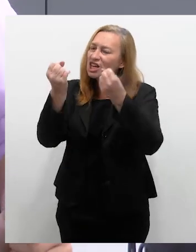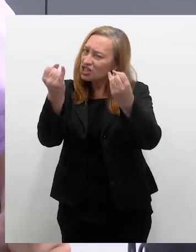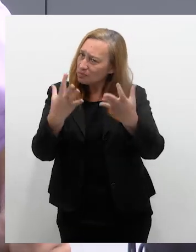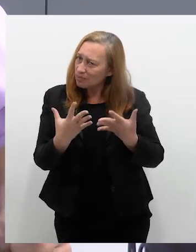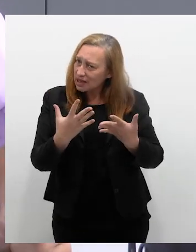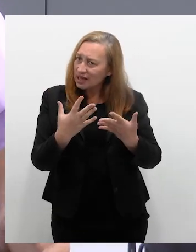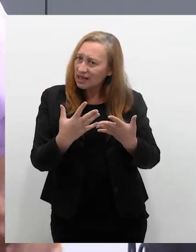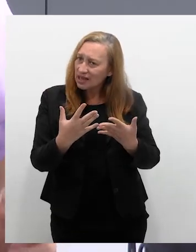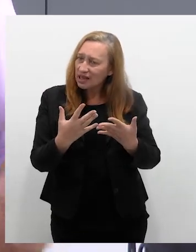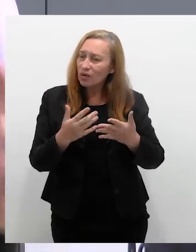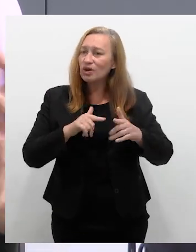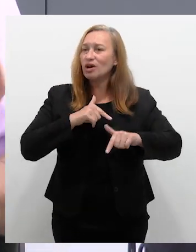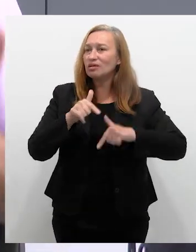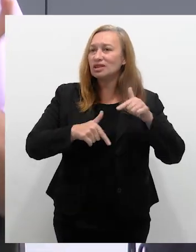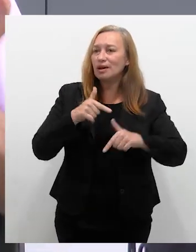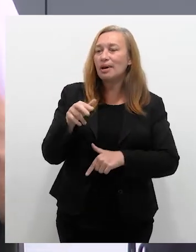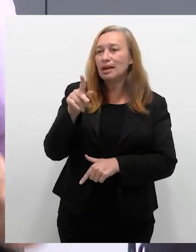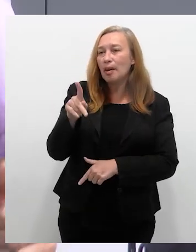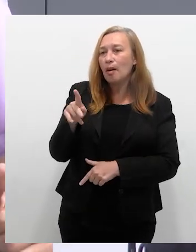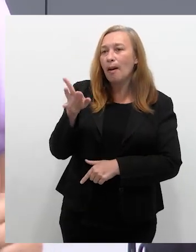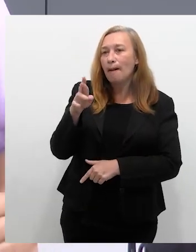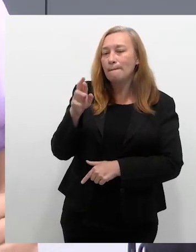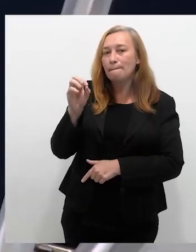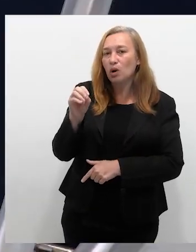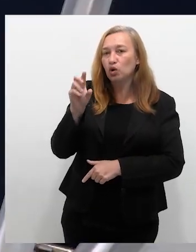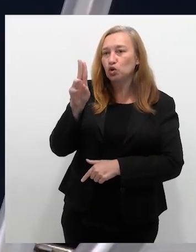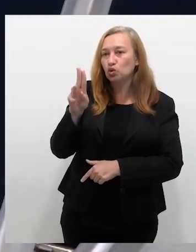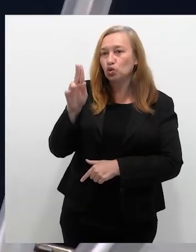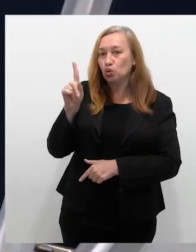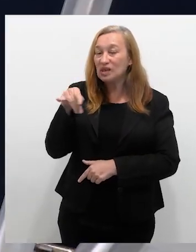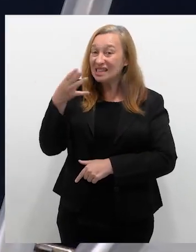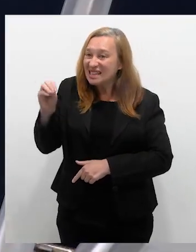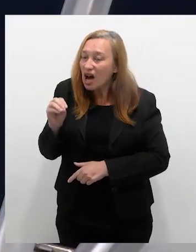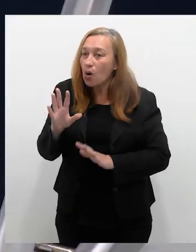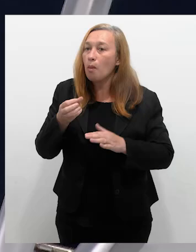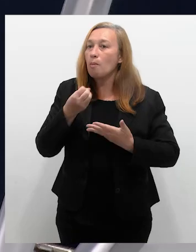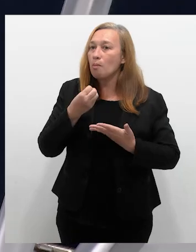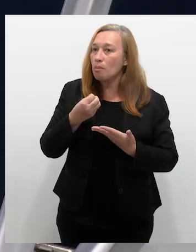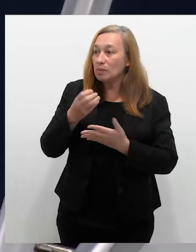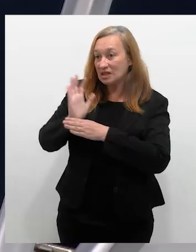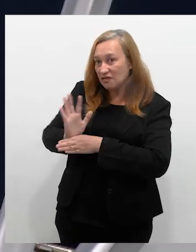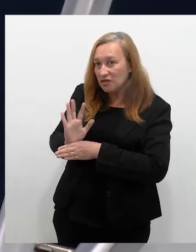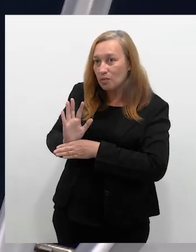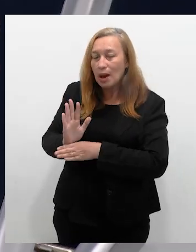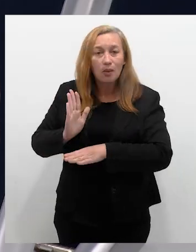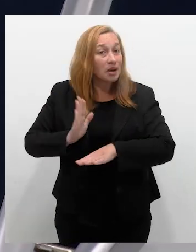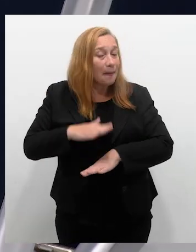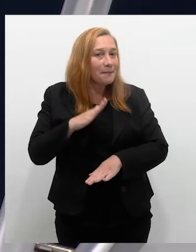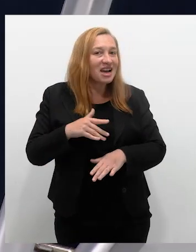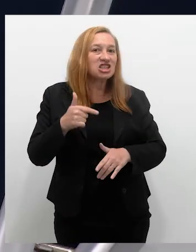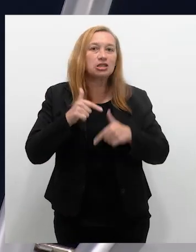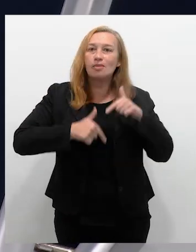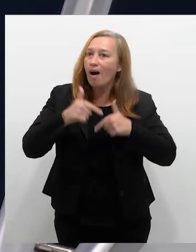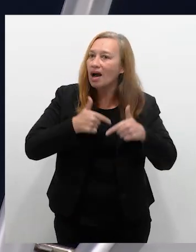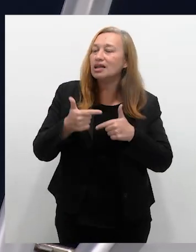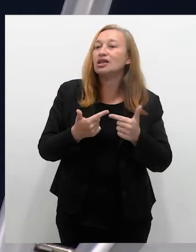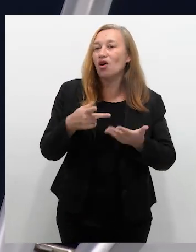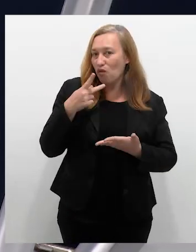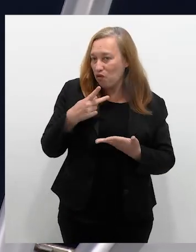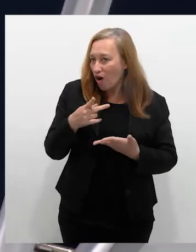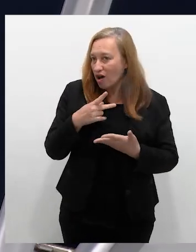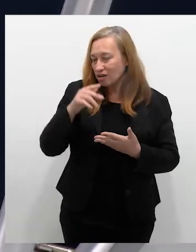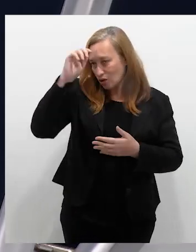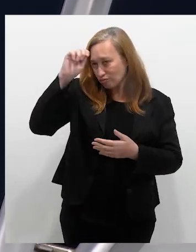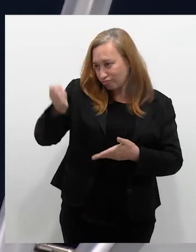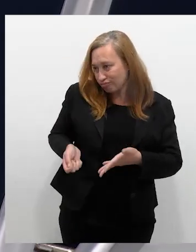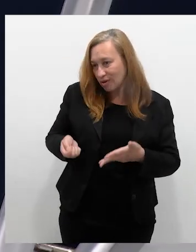para o telespectador o que é o trabalho de produção. Bom, produção de filmes, né? É o que mais trabalha, né? Eu falo